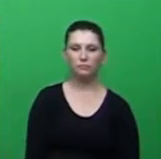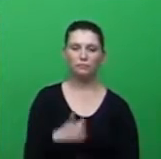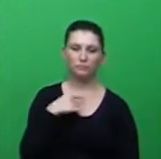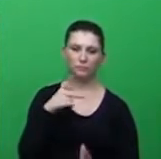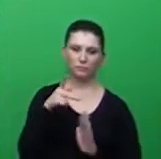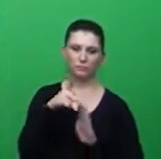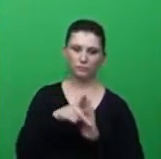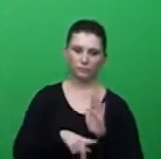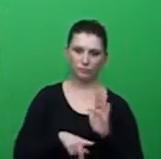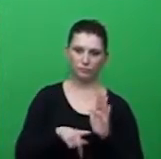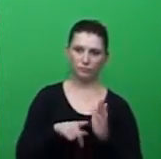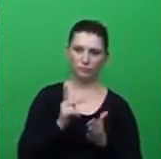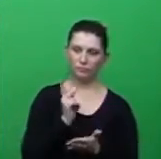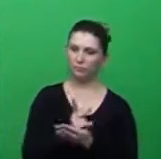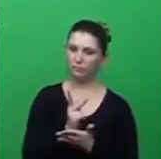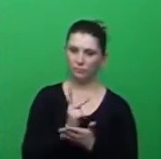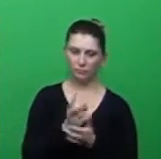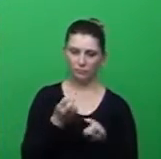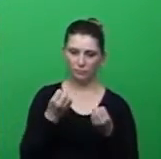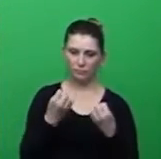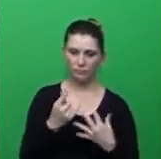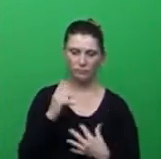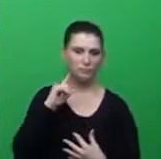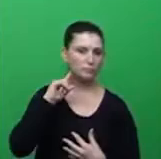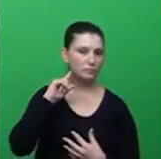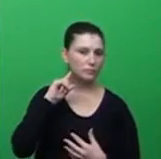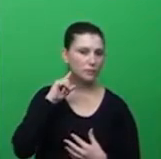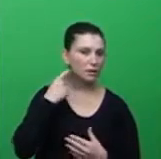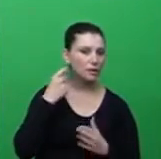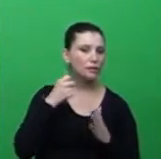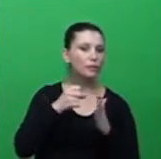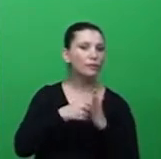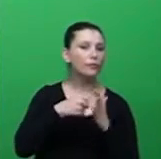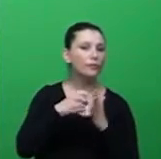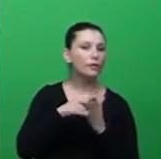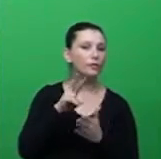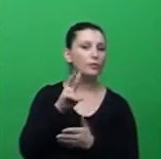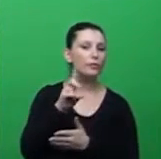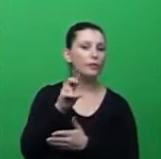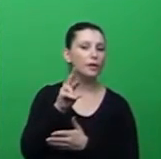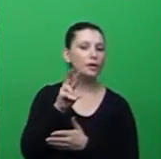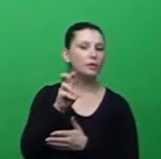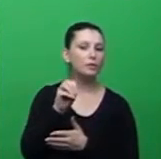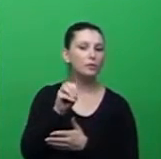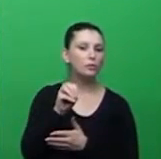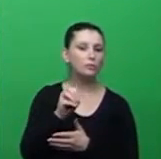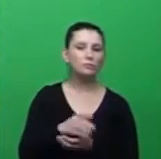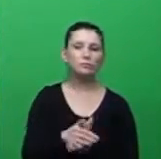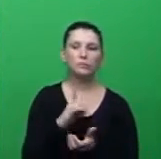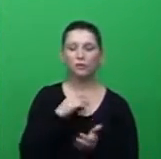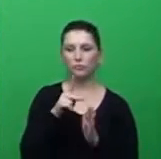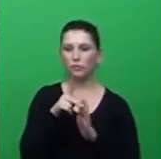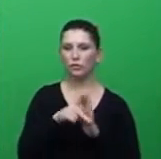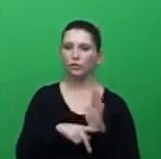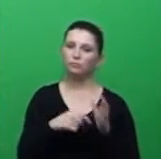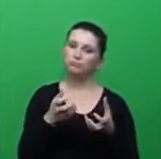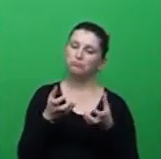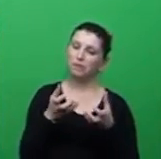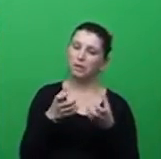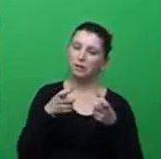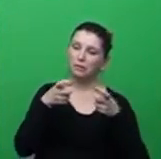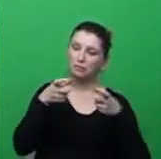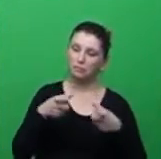vidros, de que apresentou aqui um projeto para nós aqui. Ele está em busca de um